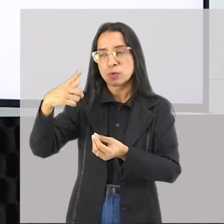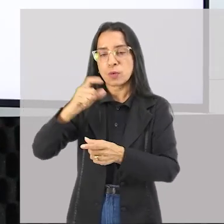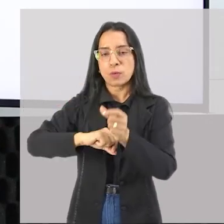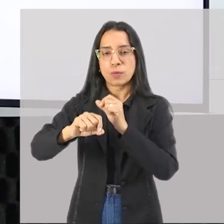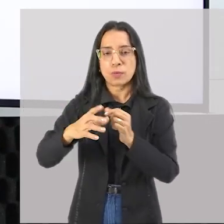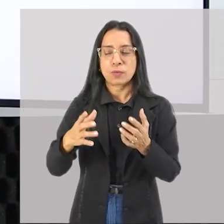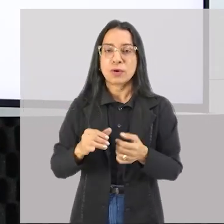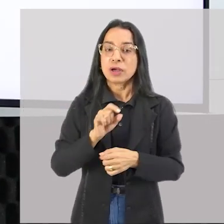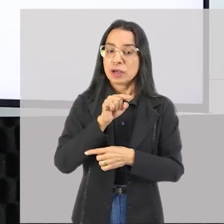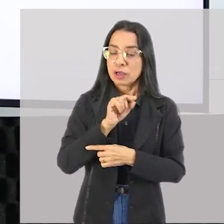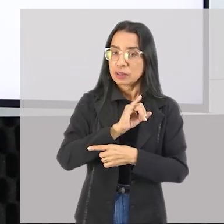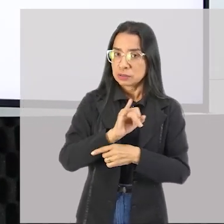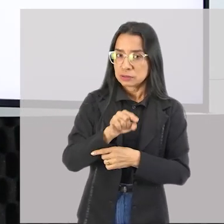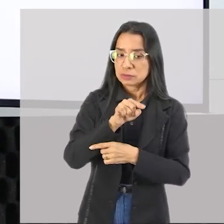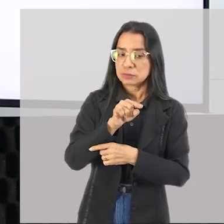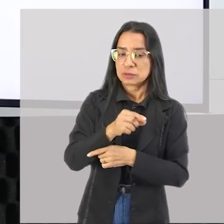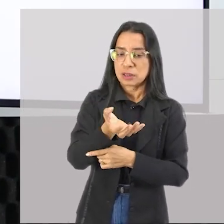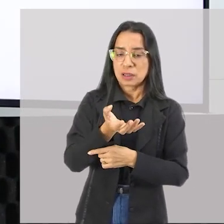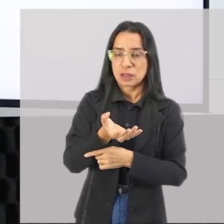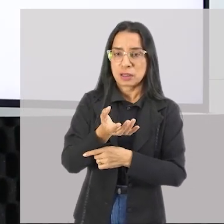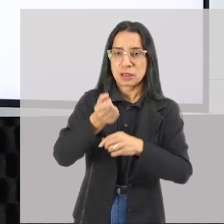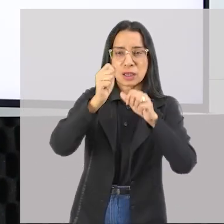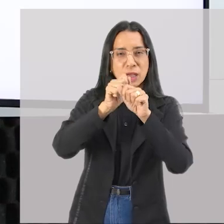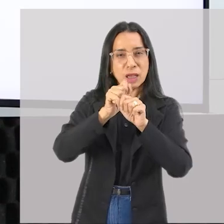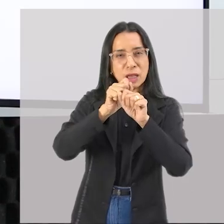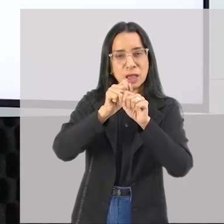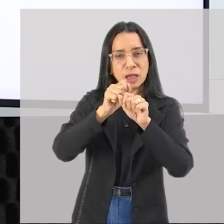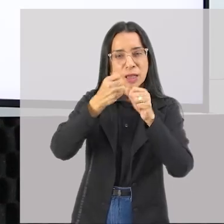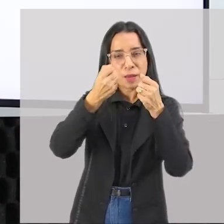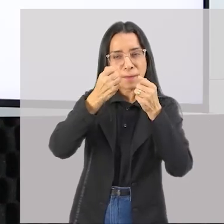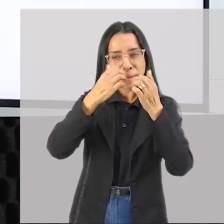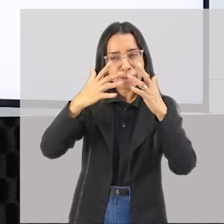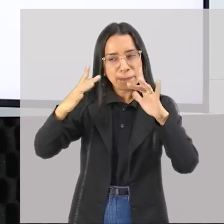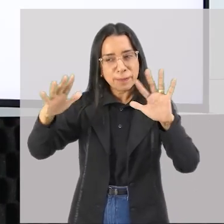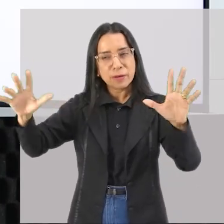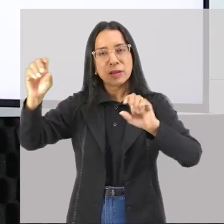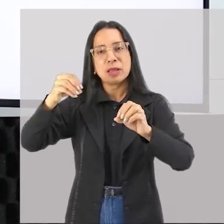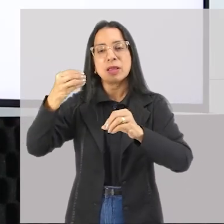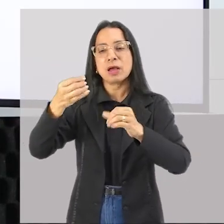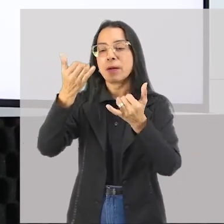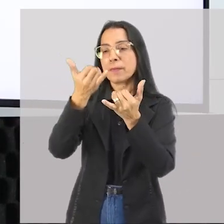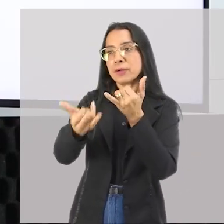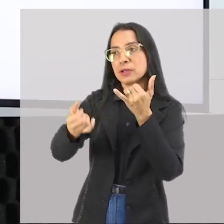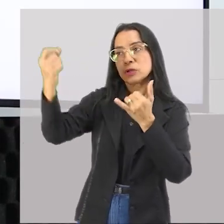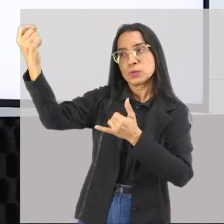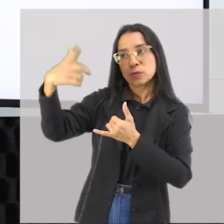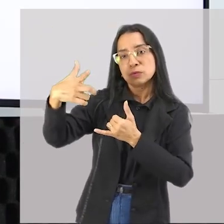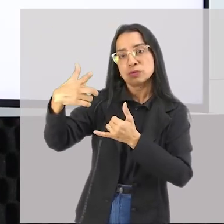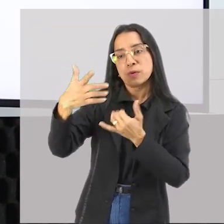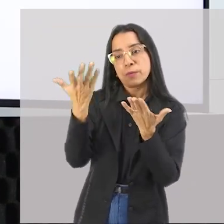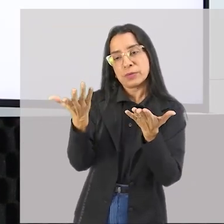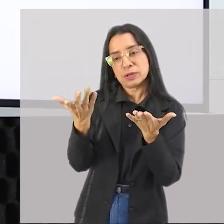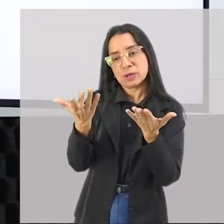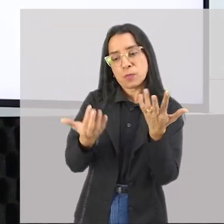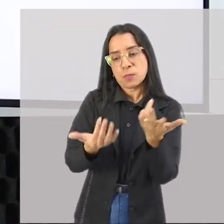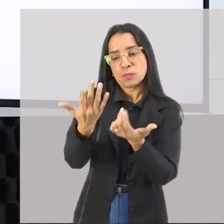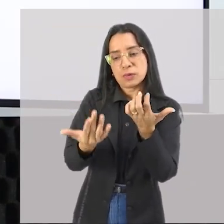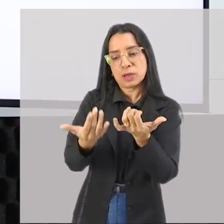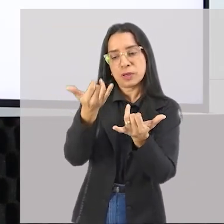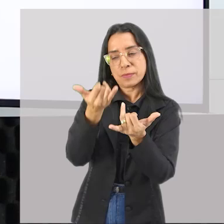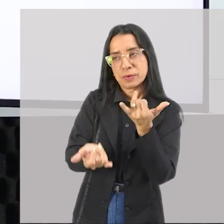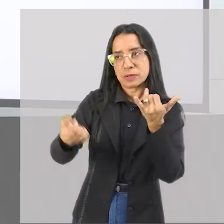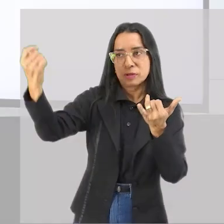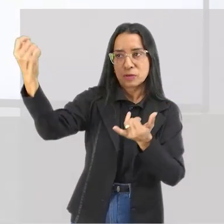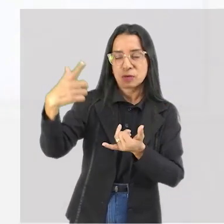citação que apresenta essa citação aqui, ó, tá? Vocês encontram vários posts desses na internet para você poder